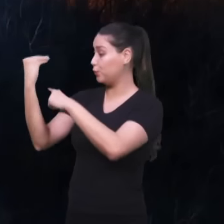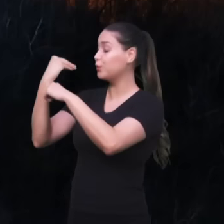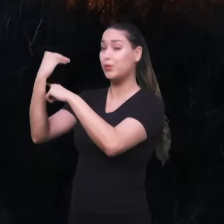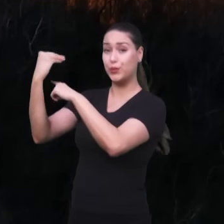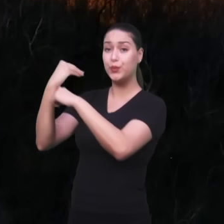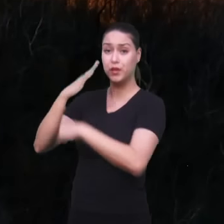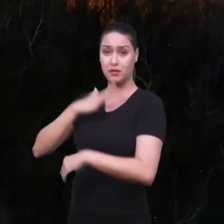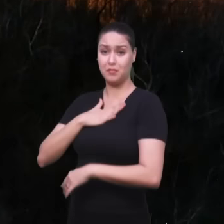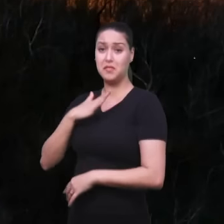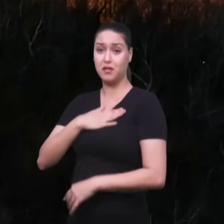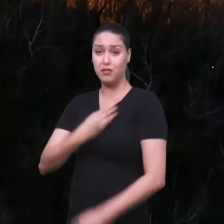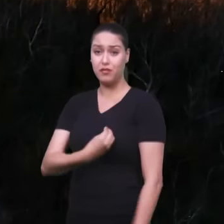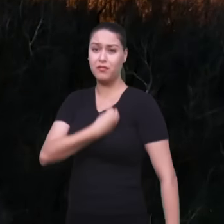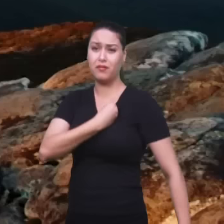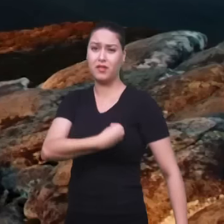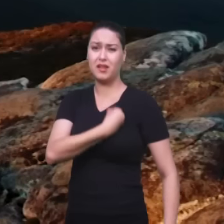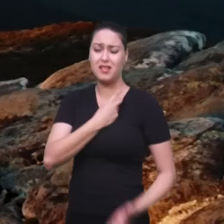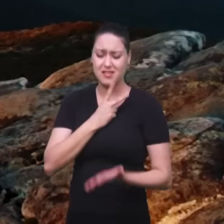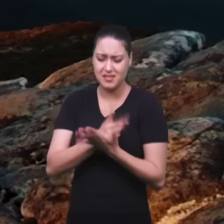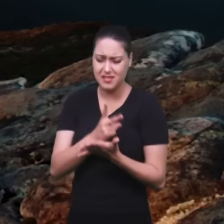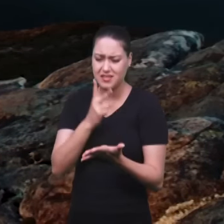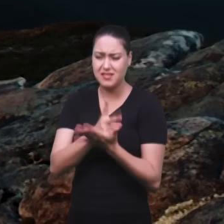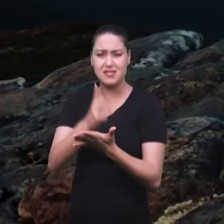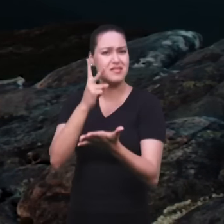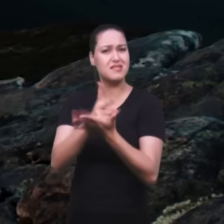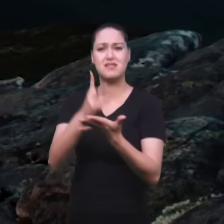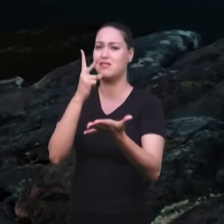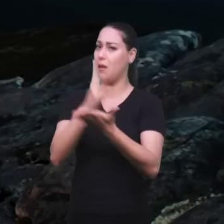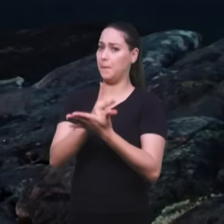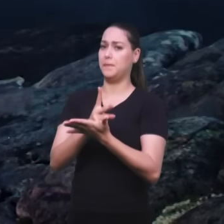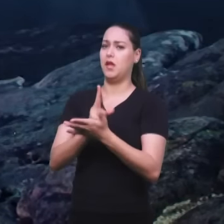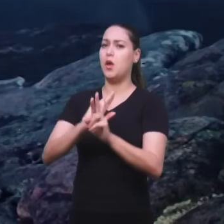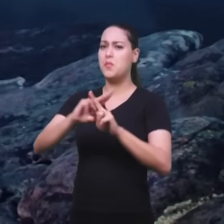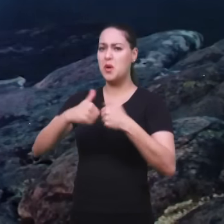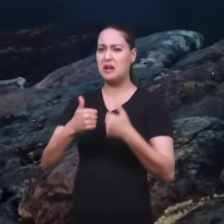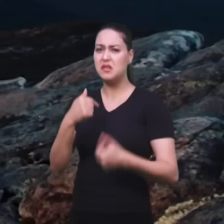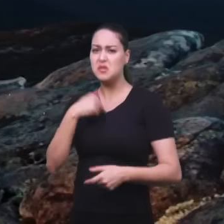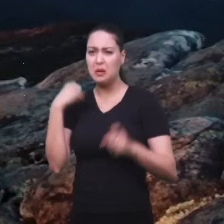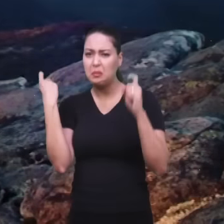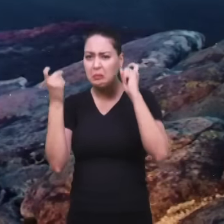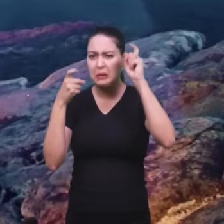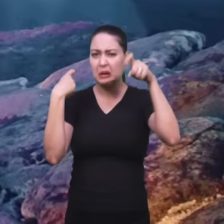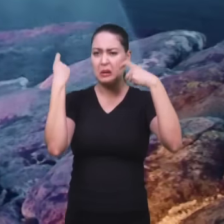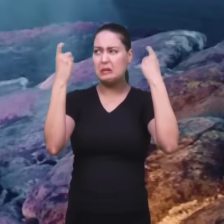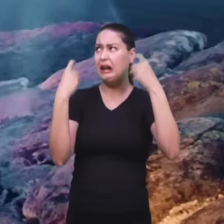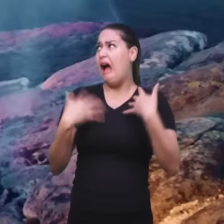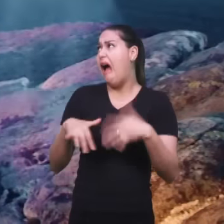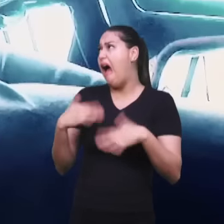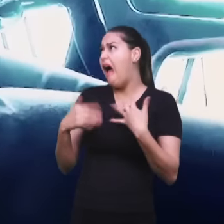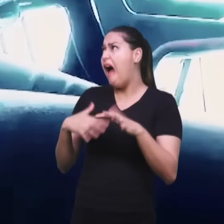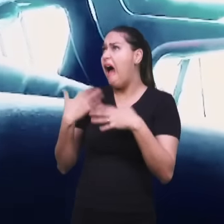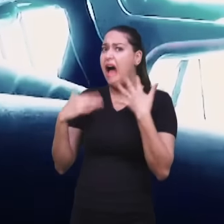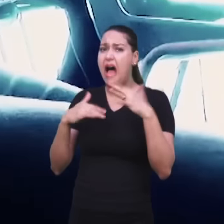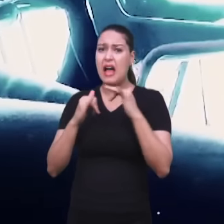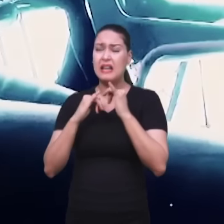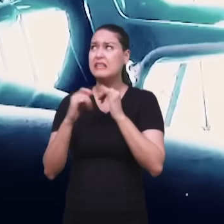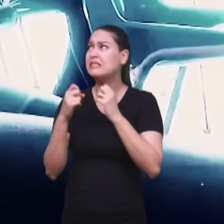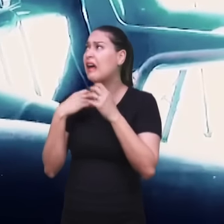Deus é por mim E o que me restou é